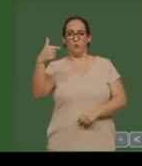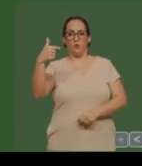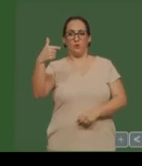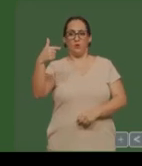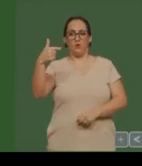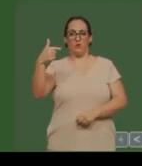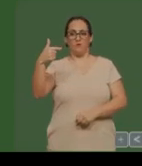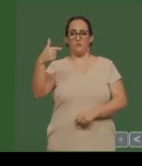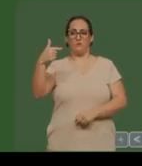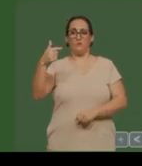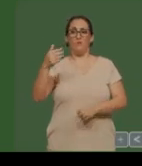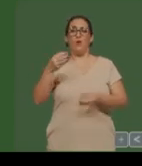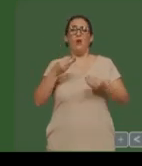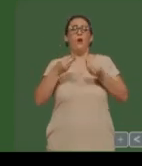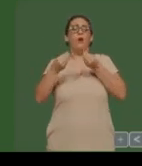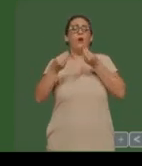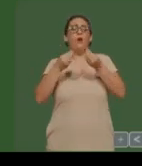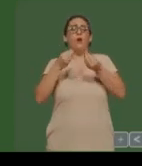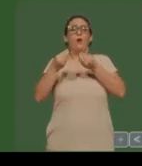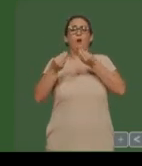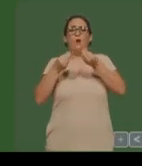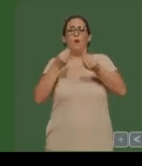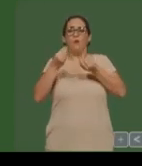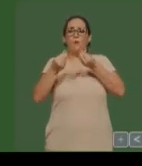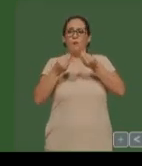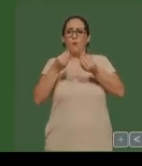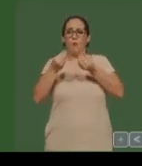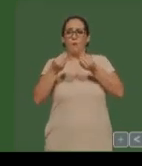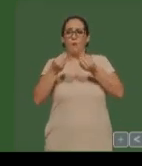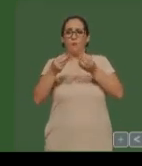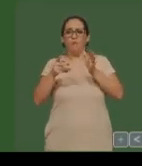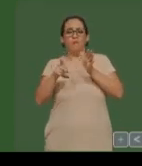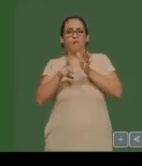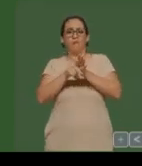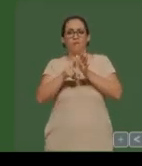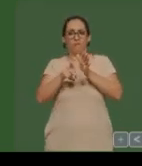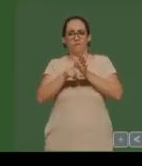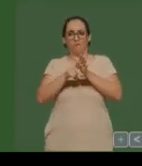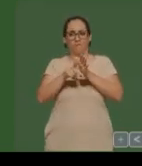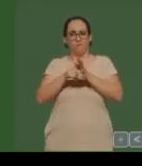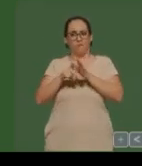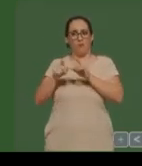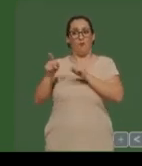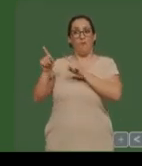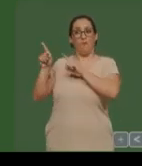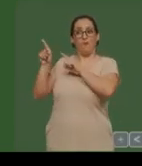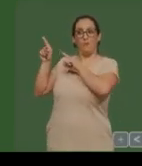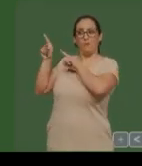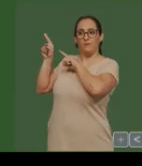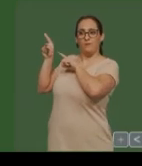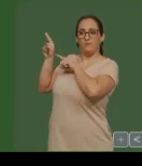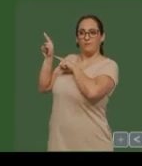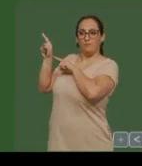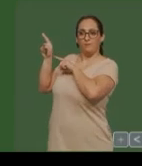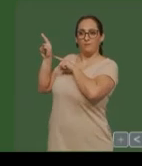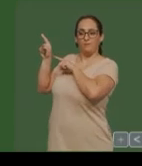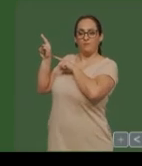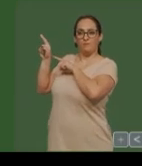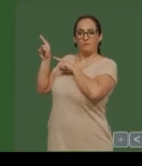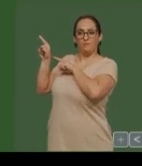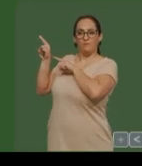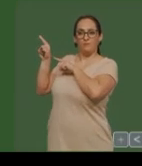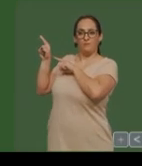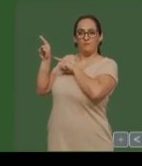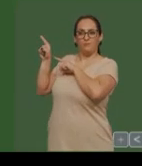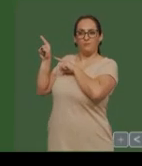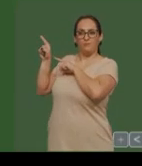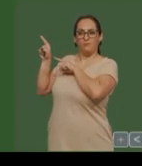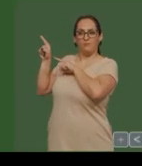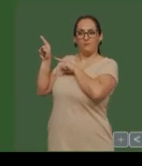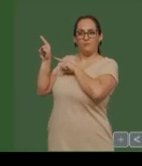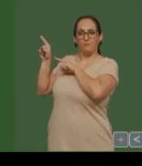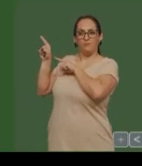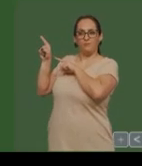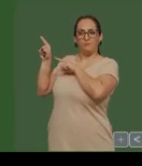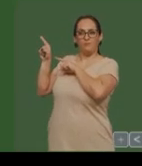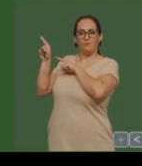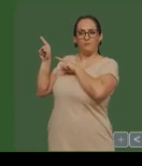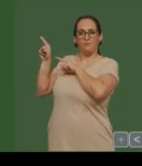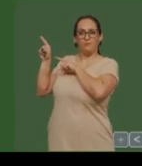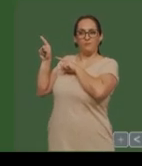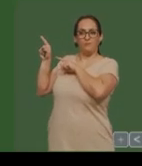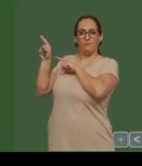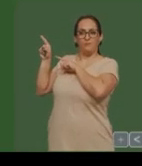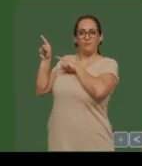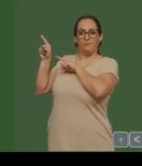2,42, por exemplo. Então, 22 inteiros e 32 centésimos mais 2 inteiros e